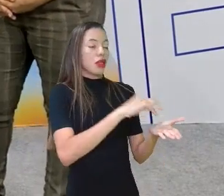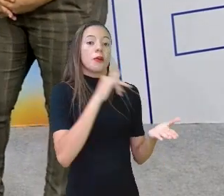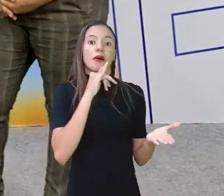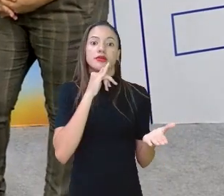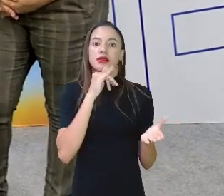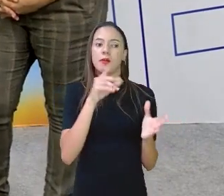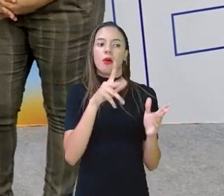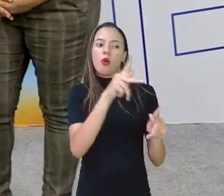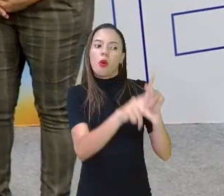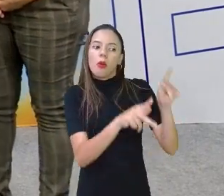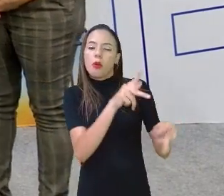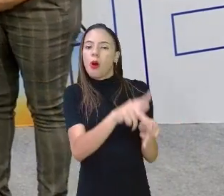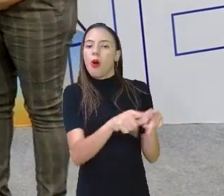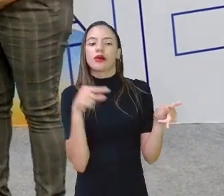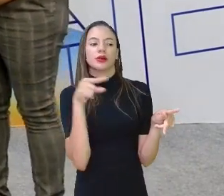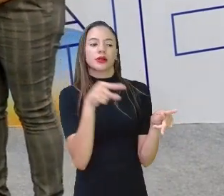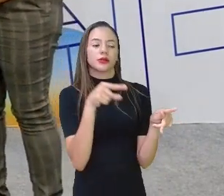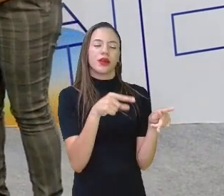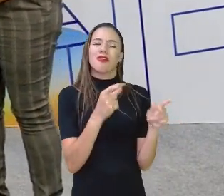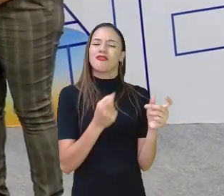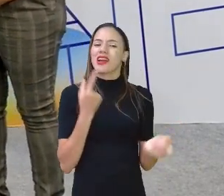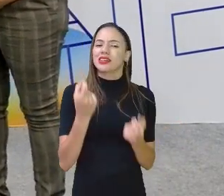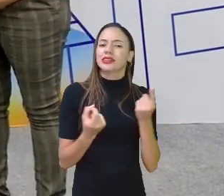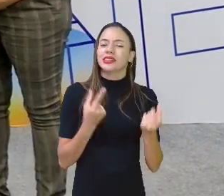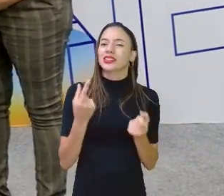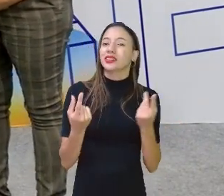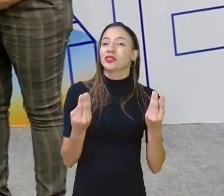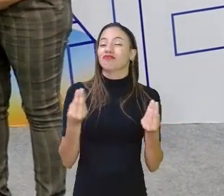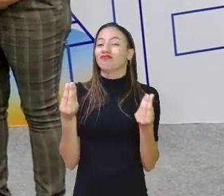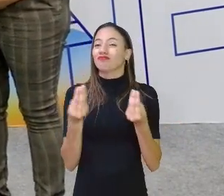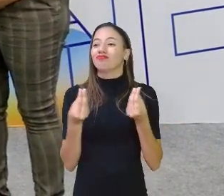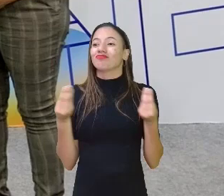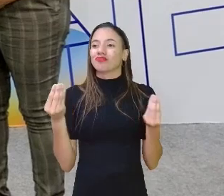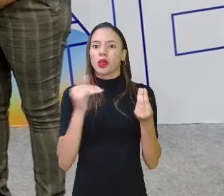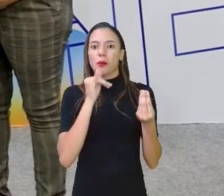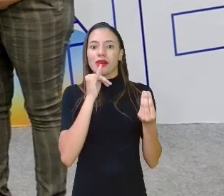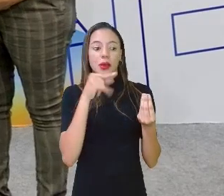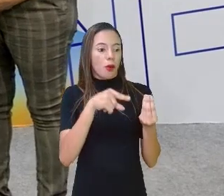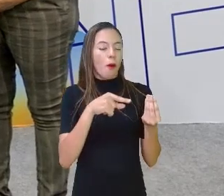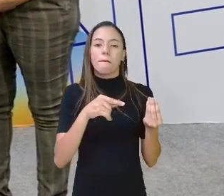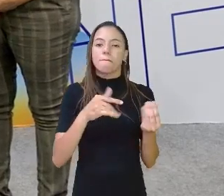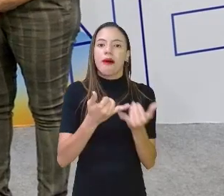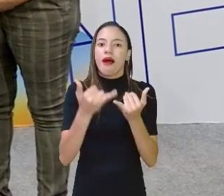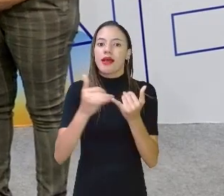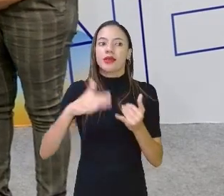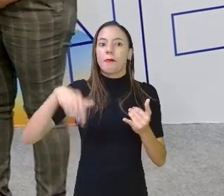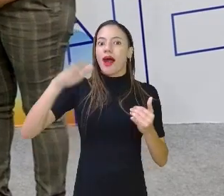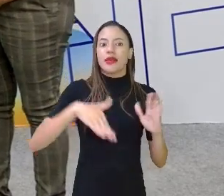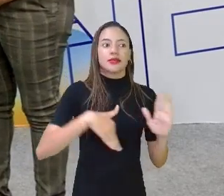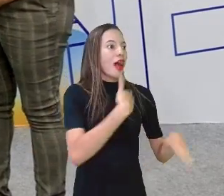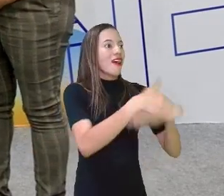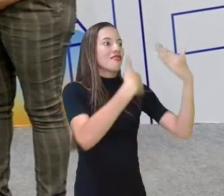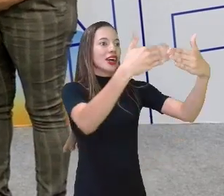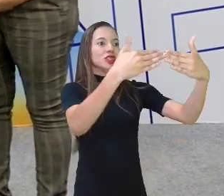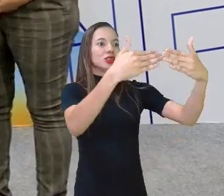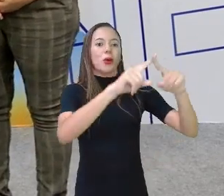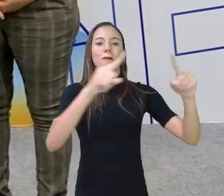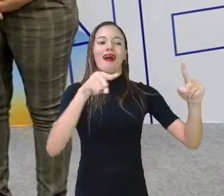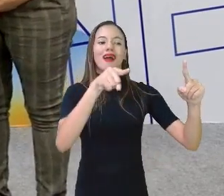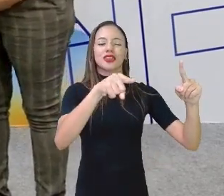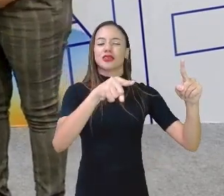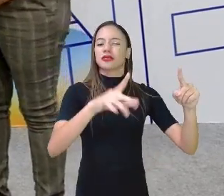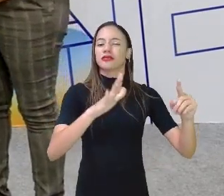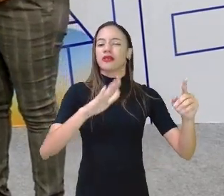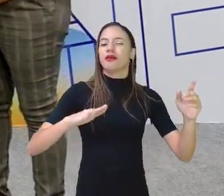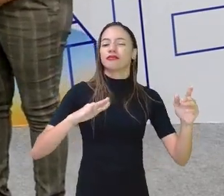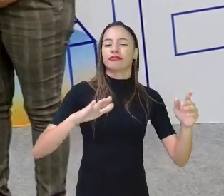civilização, ela é muito, às vezes, contraditória, porque quanto mais avança, mais ela quer dar uma voltinha